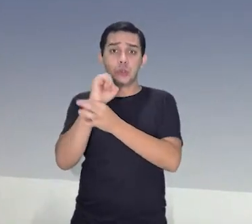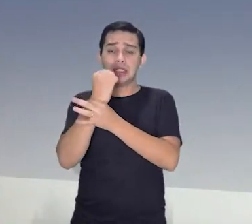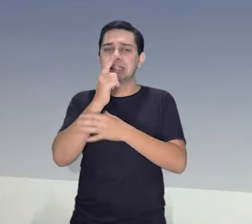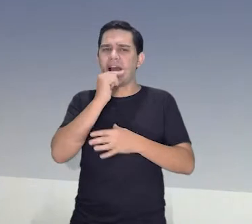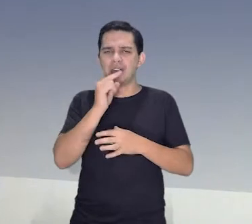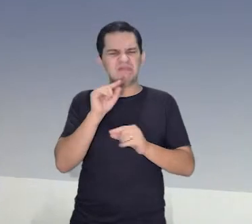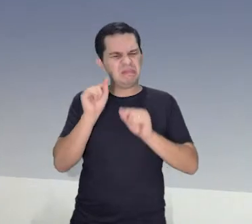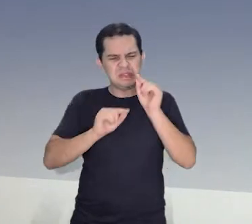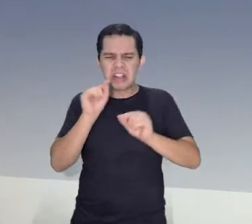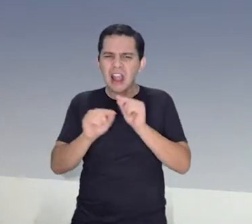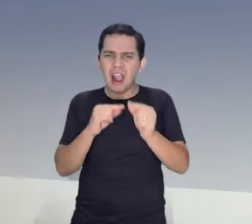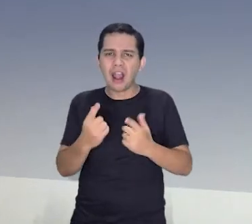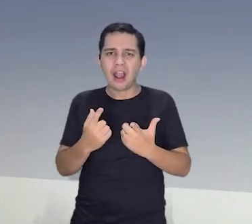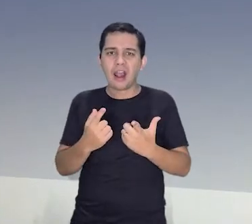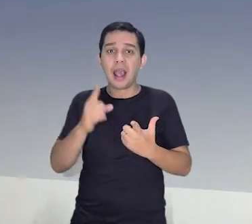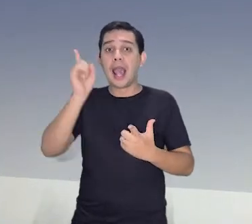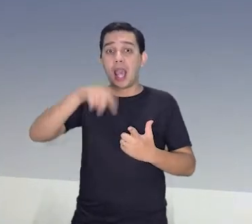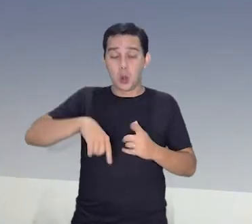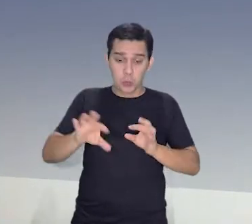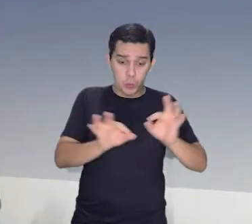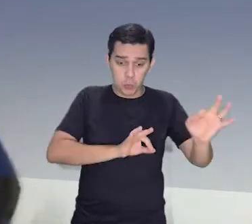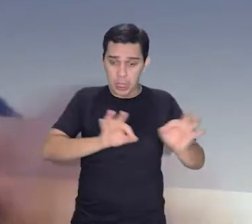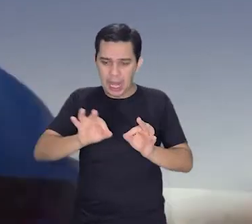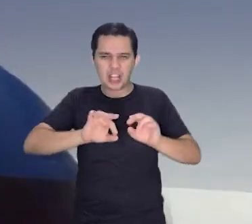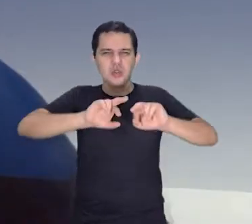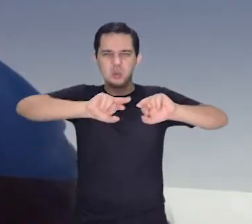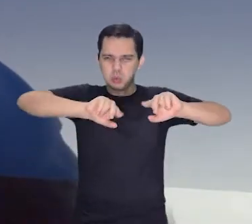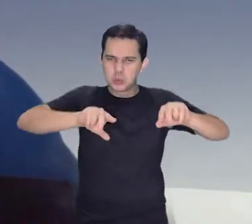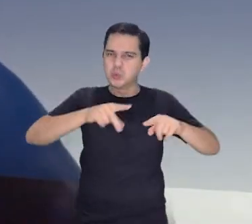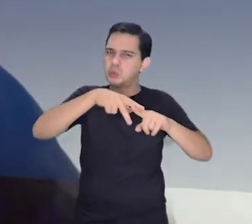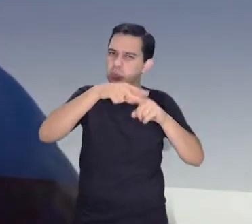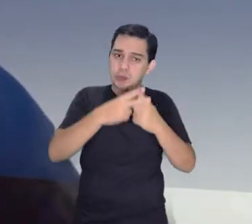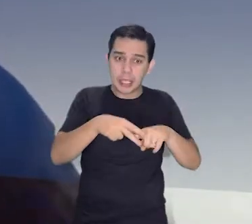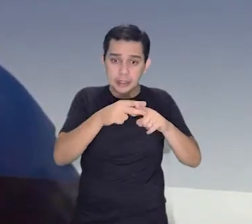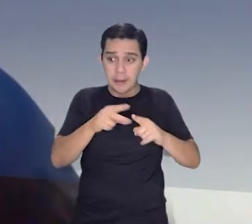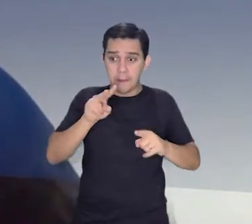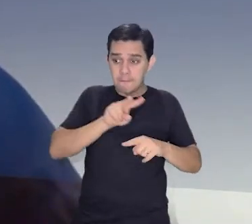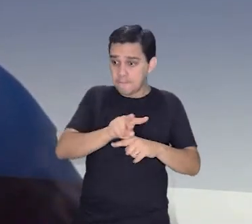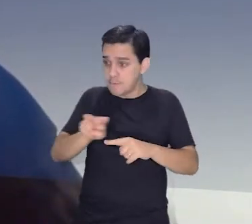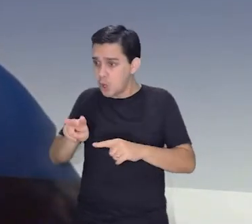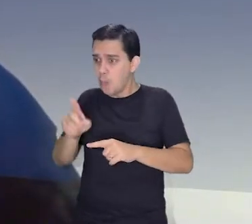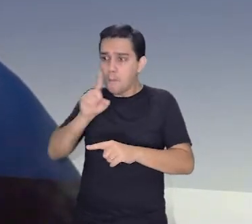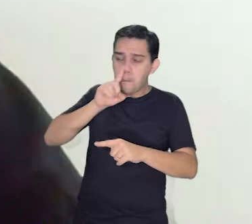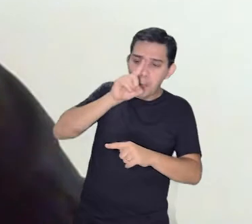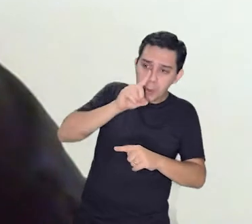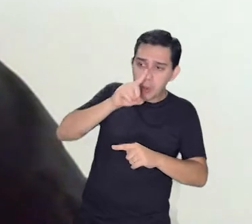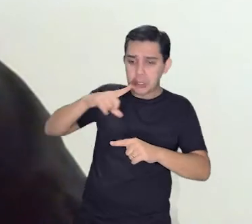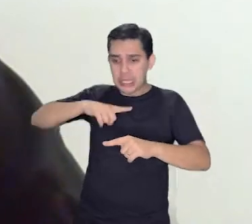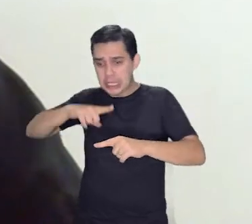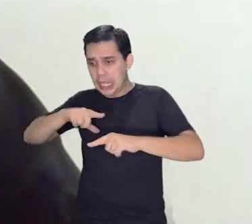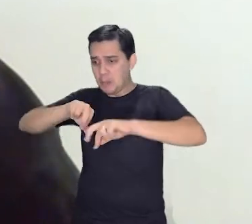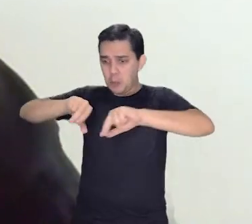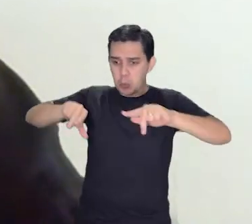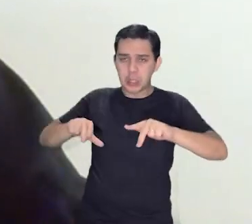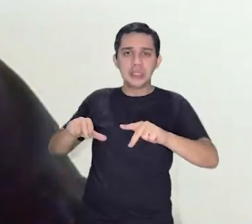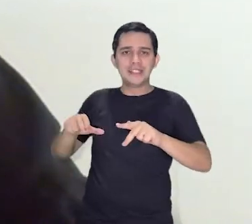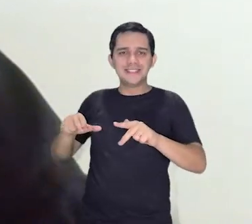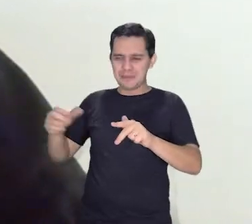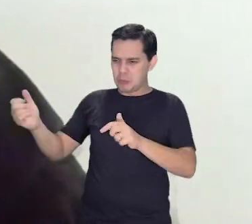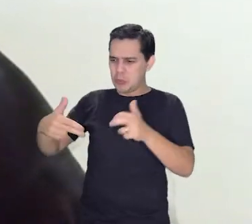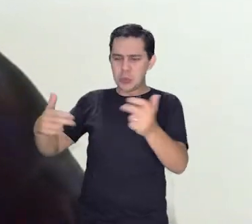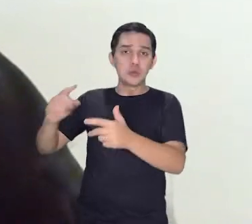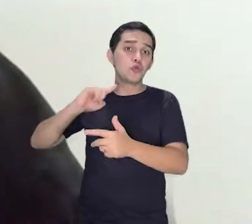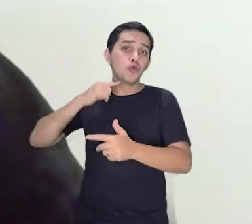de identificar e priorizar os riscos e os perigos existentes em um sistema de abastecimento, desde o manancial de